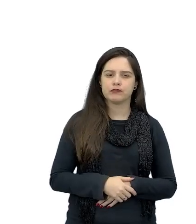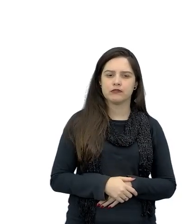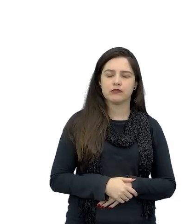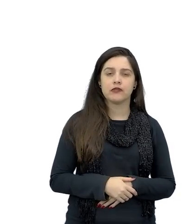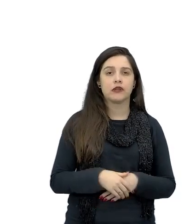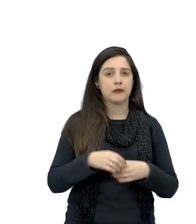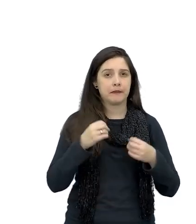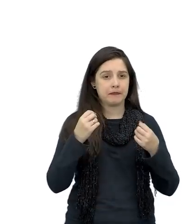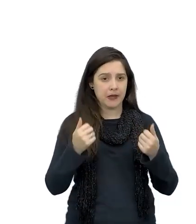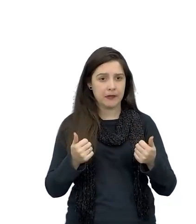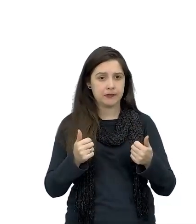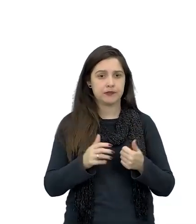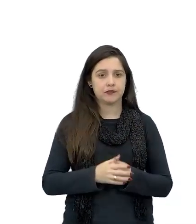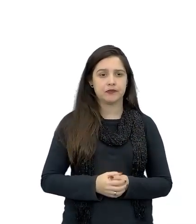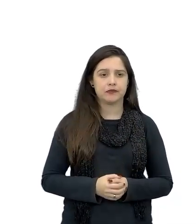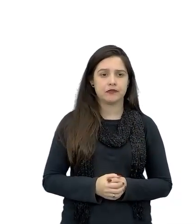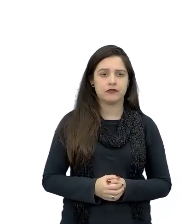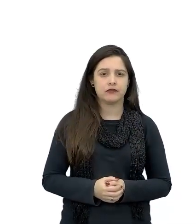Bem,